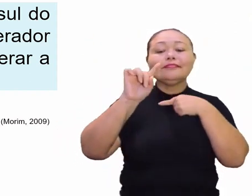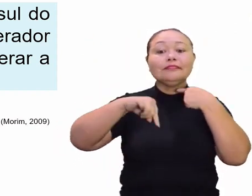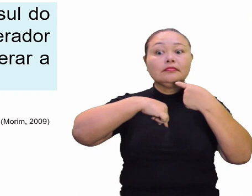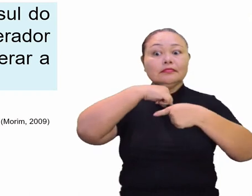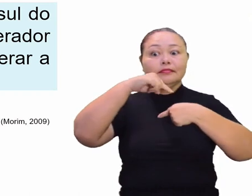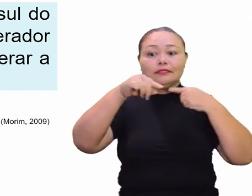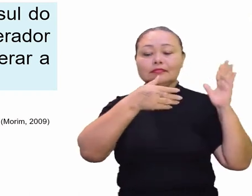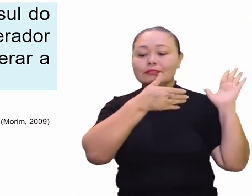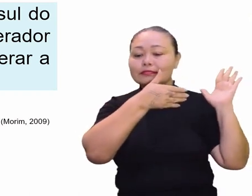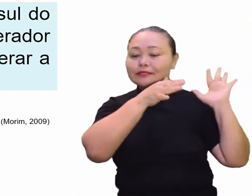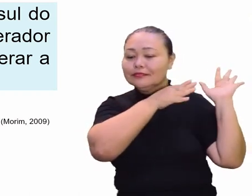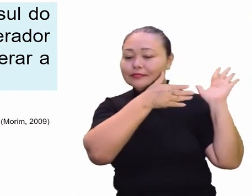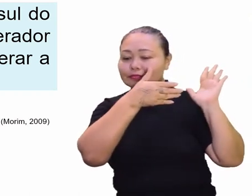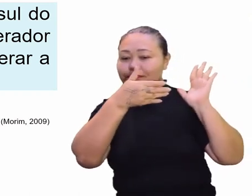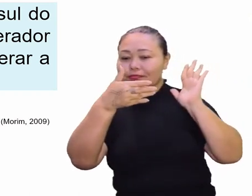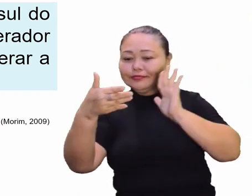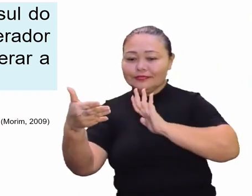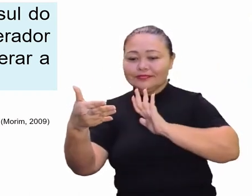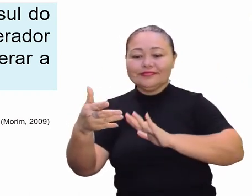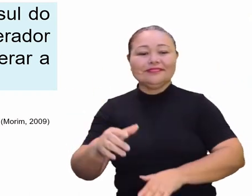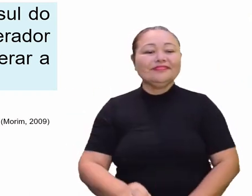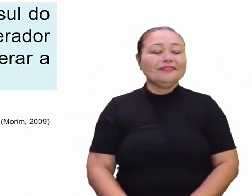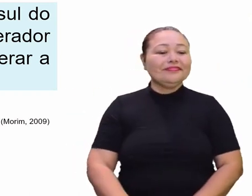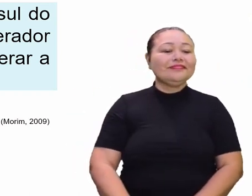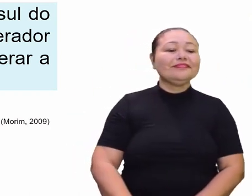envolvidos e as reviravoltas no enredo.